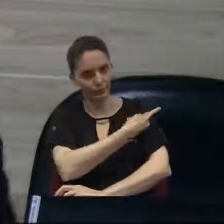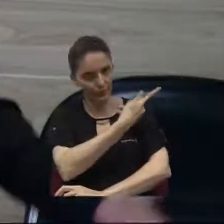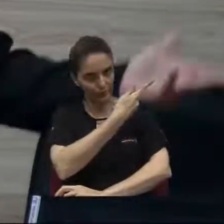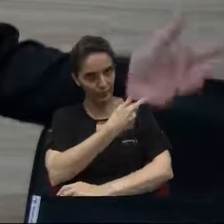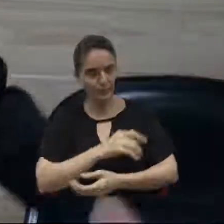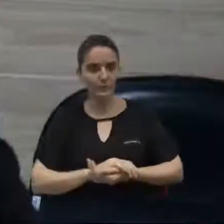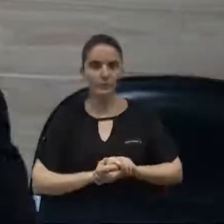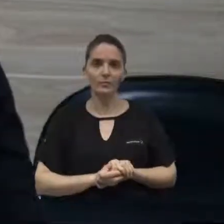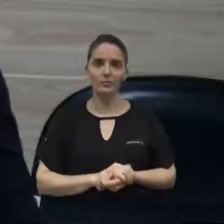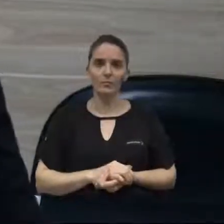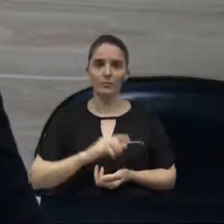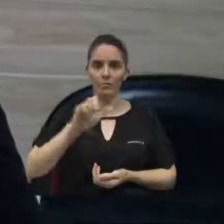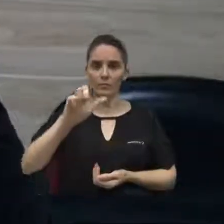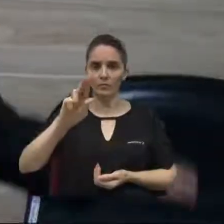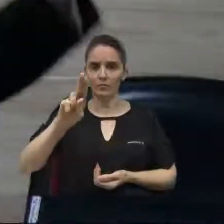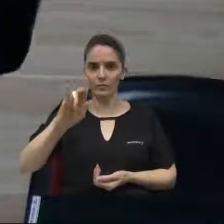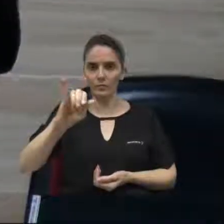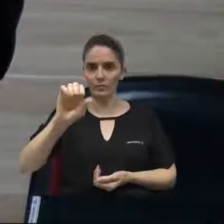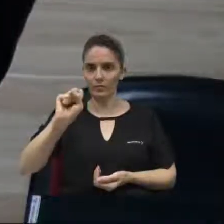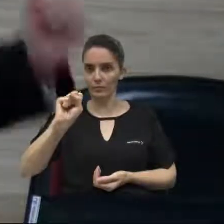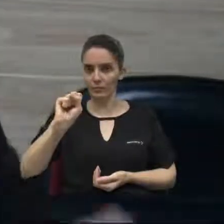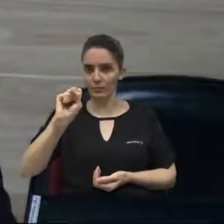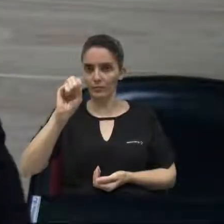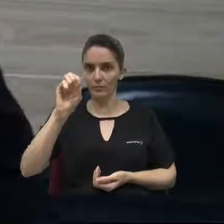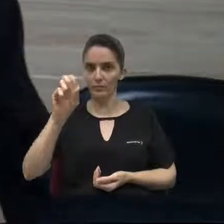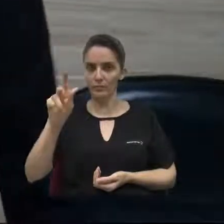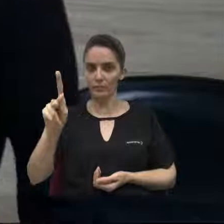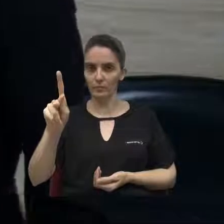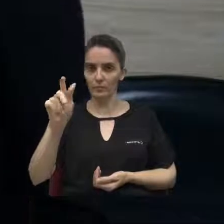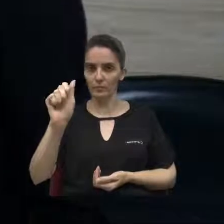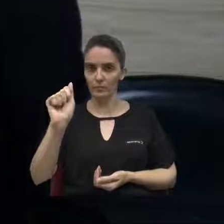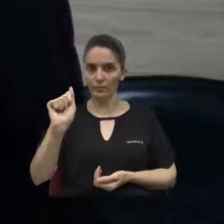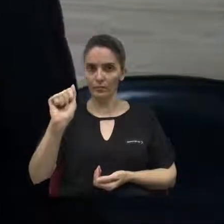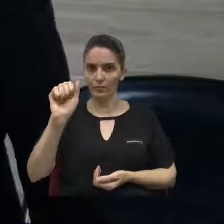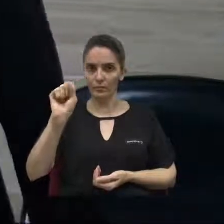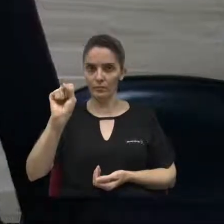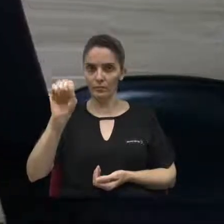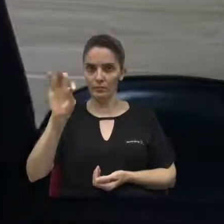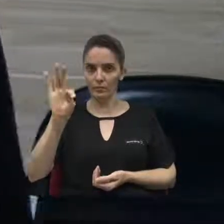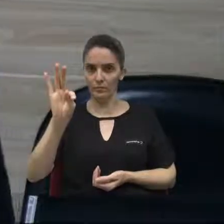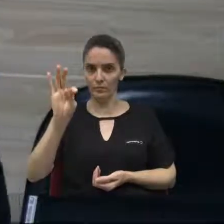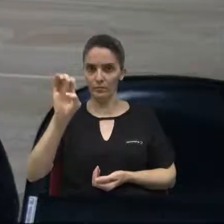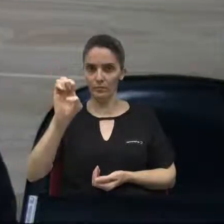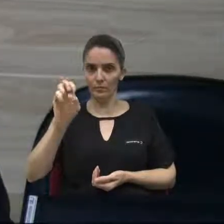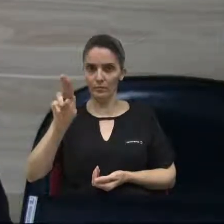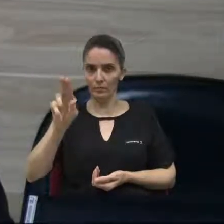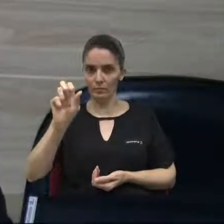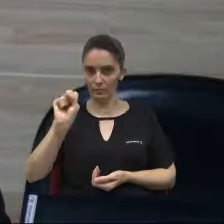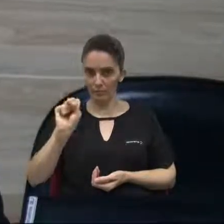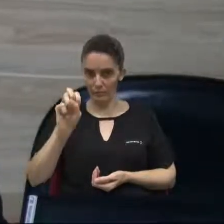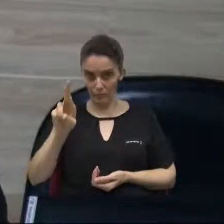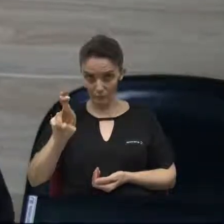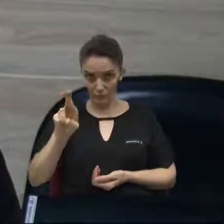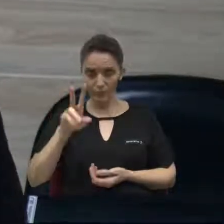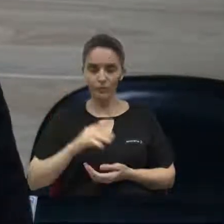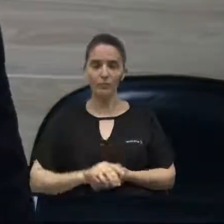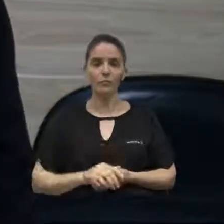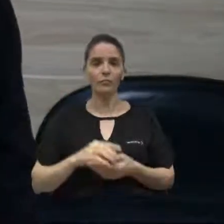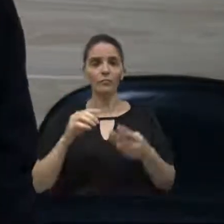Louis Pasteur perdeu, pai de 4 filhas, perde 3 para a febre